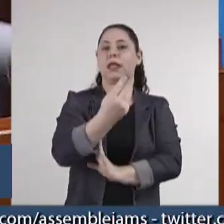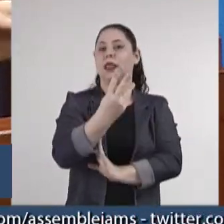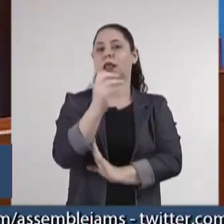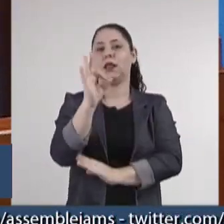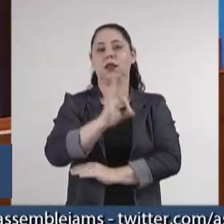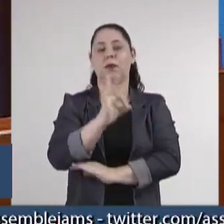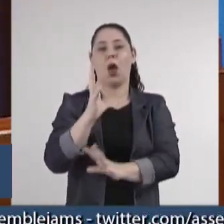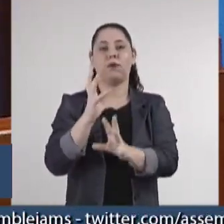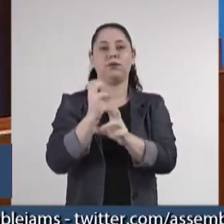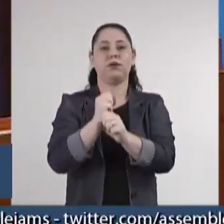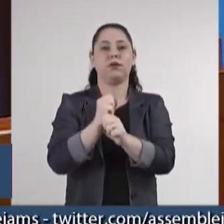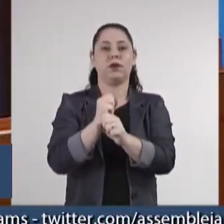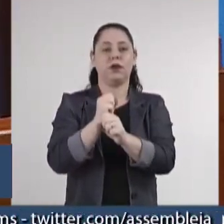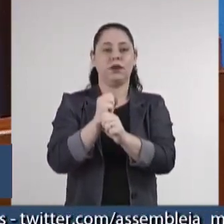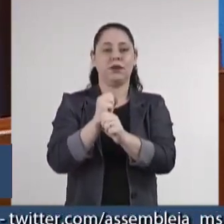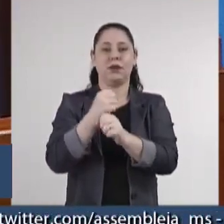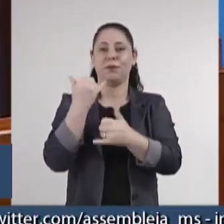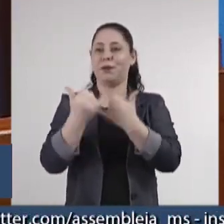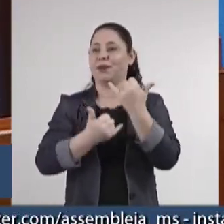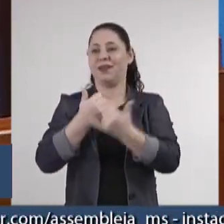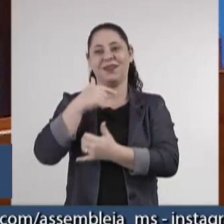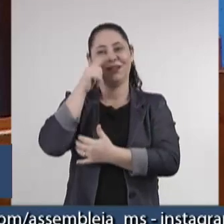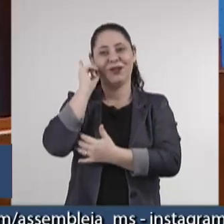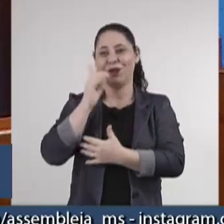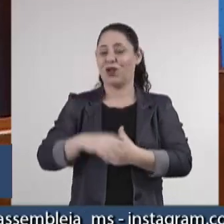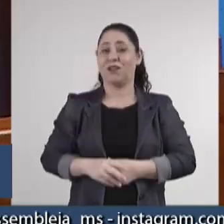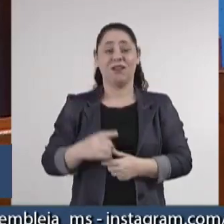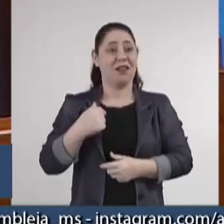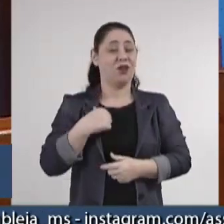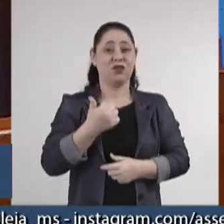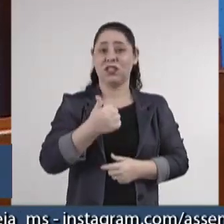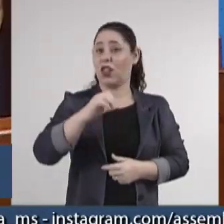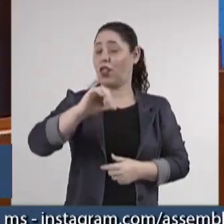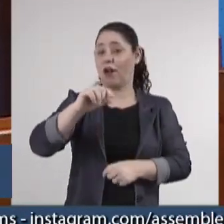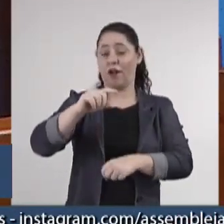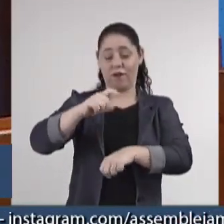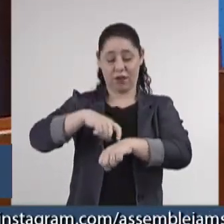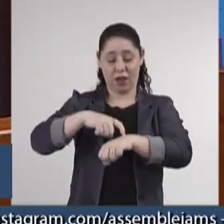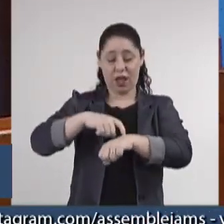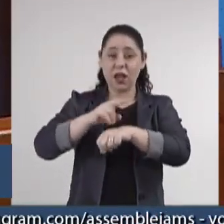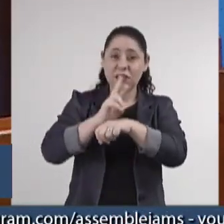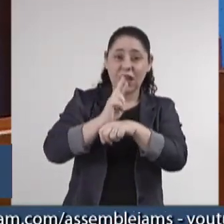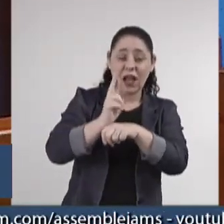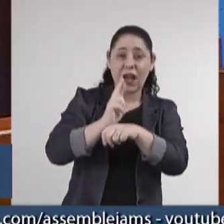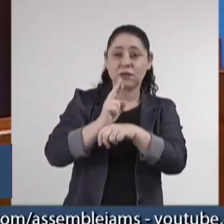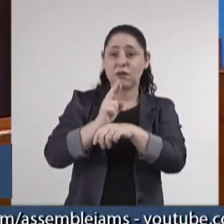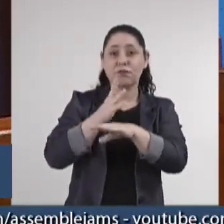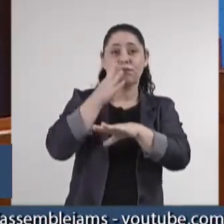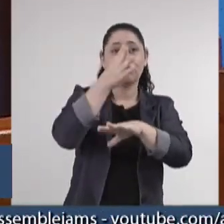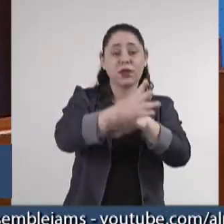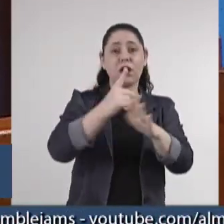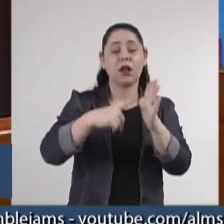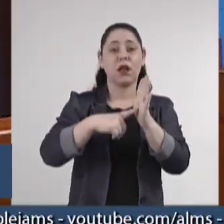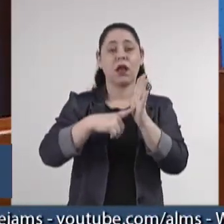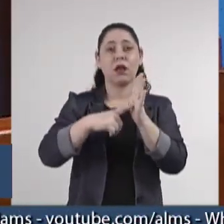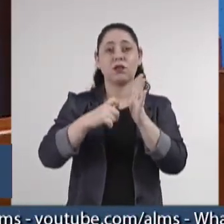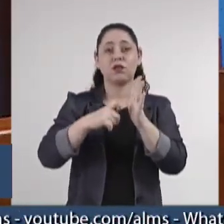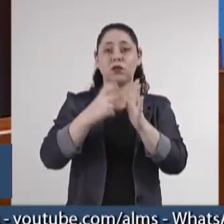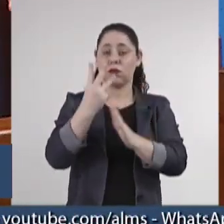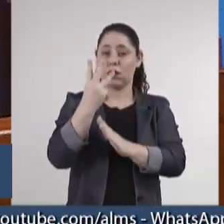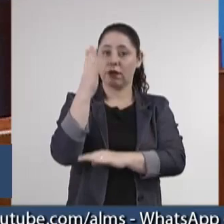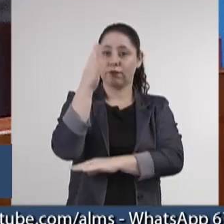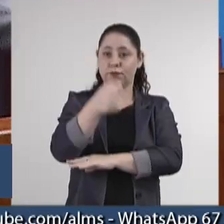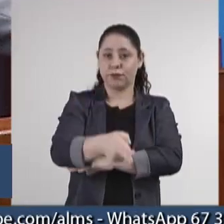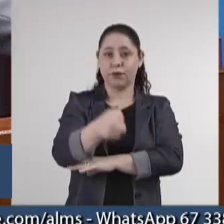130%, Paulo Correia. Eu fiz a conta aqui, eu até brinquei ontem. Eu falei, eu gasto R$ 19,80 para ir daqui a Coxinha, hoje nos três